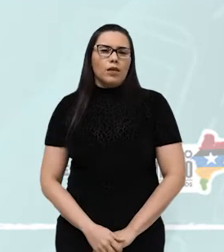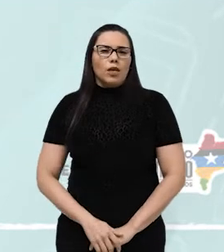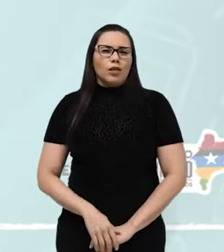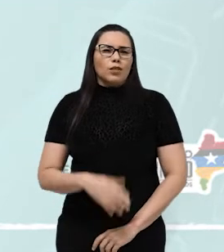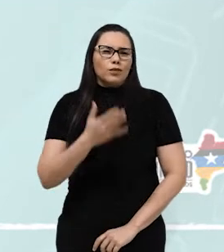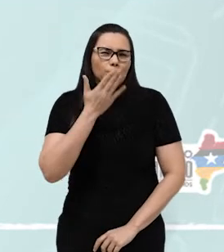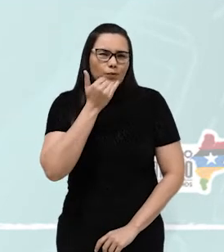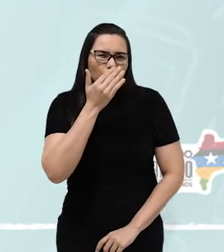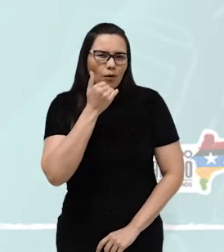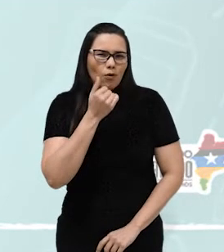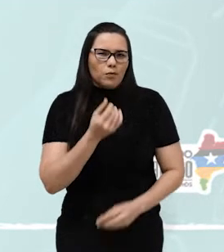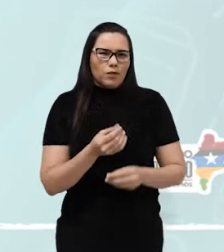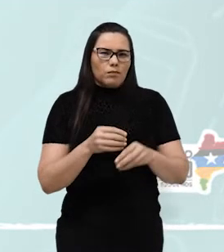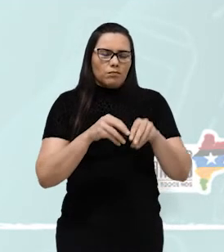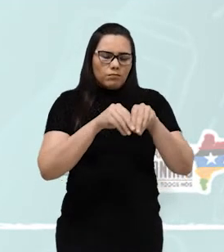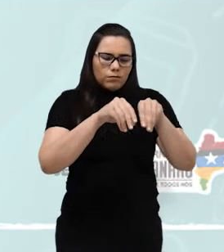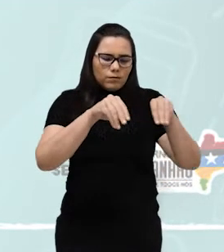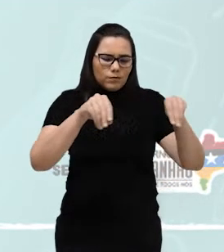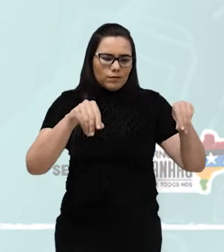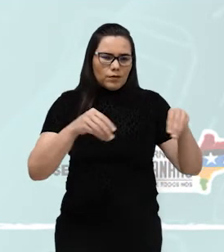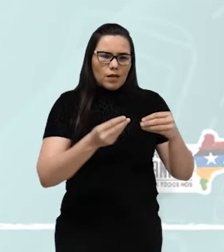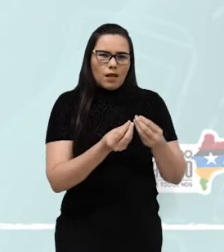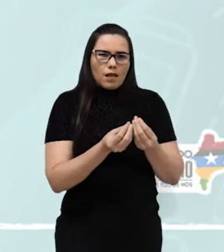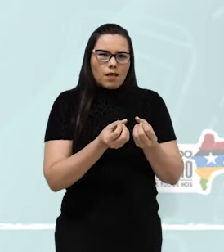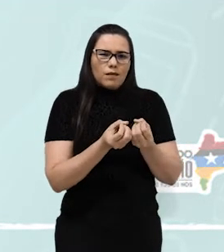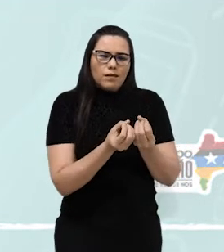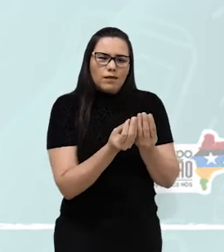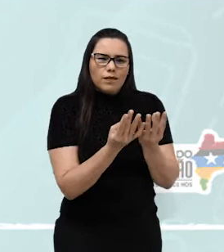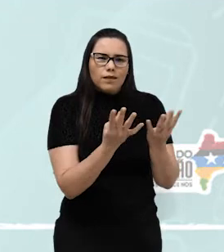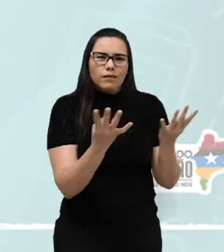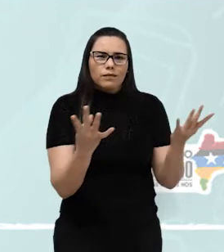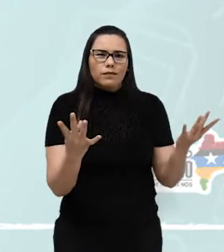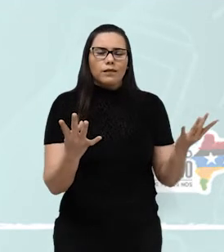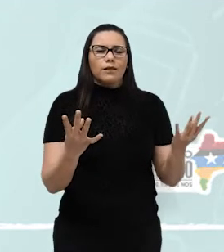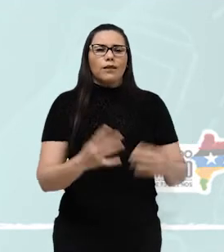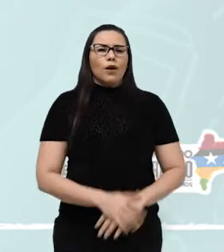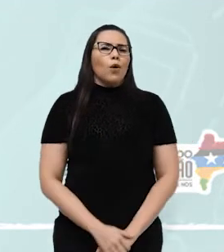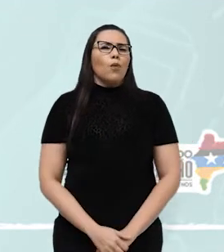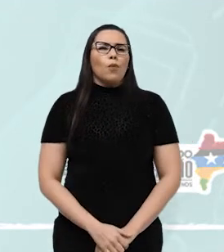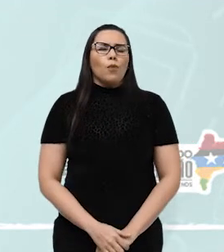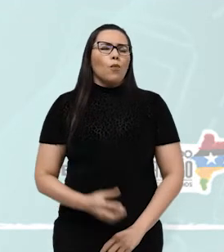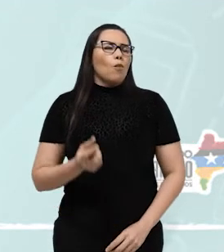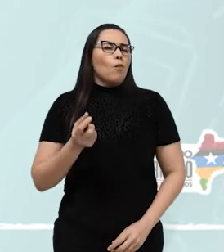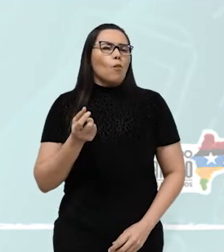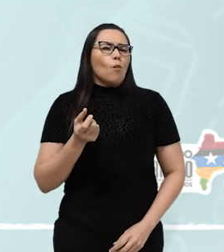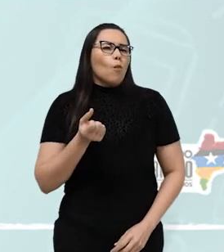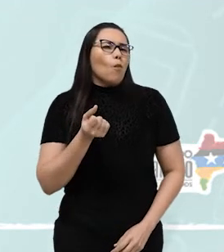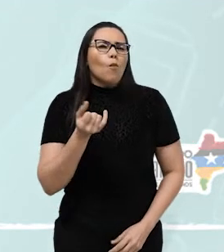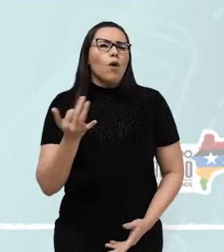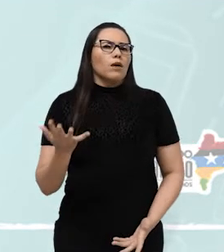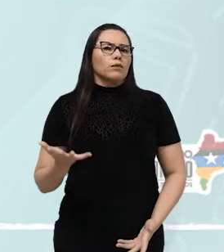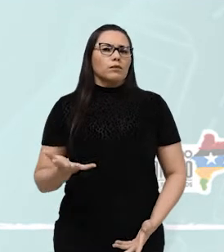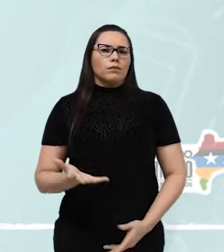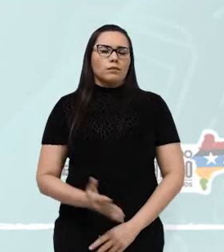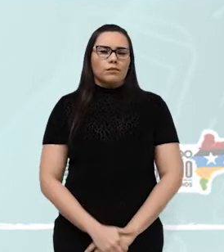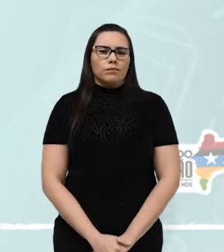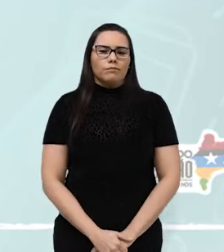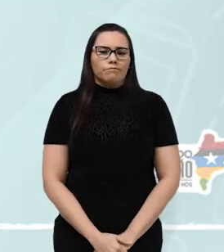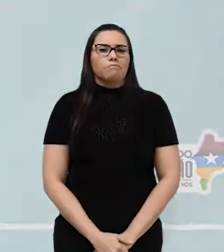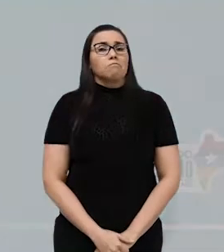ele consome durante a sua vida? Eu acho que é bastante, né? Calcula-se que, digamos que um